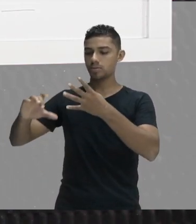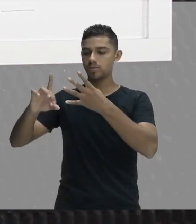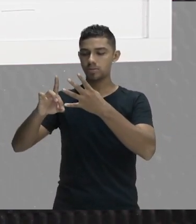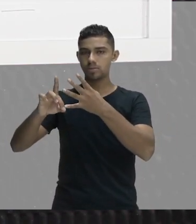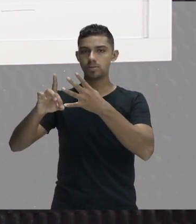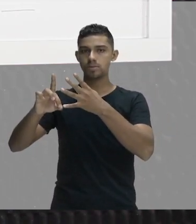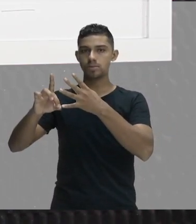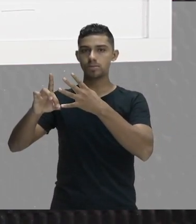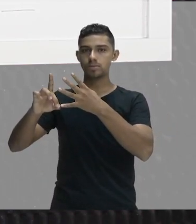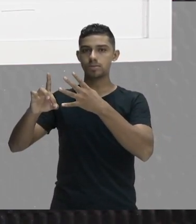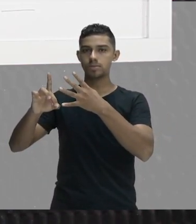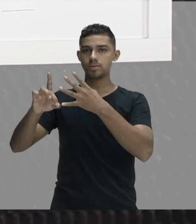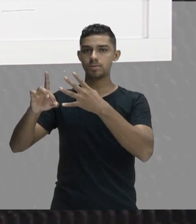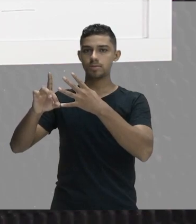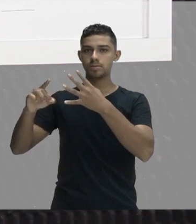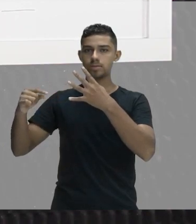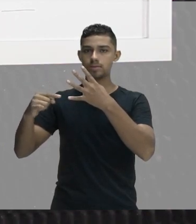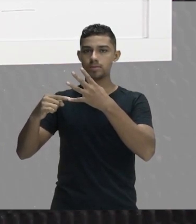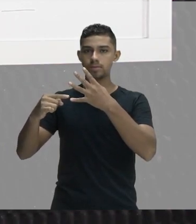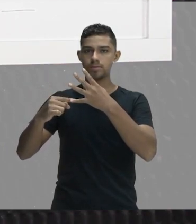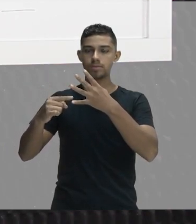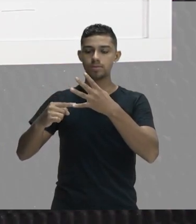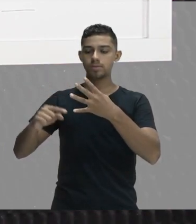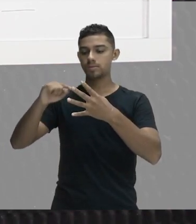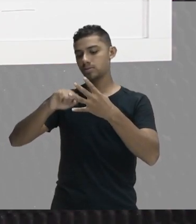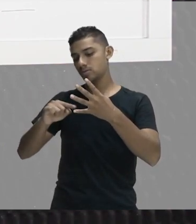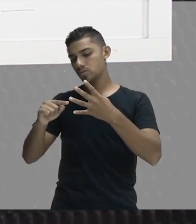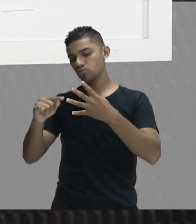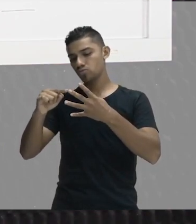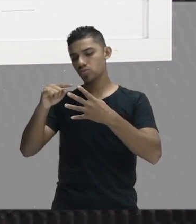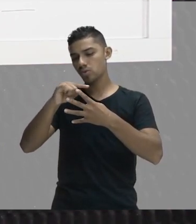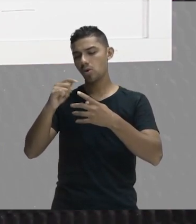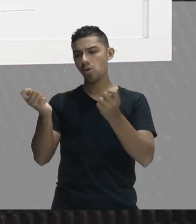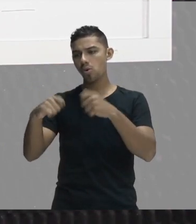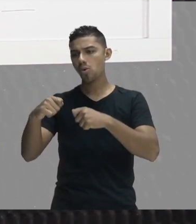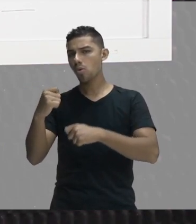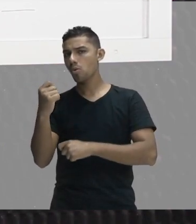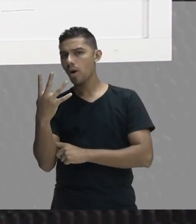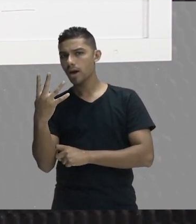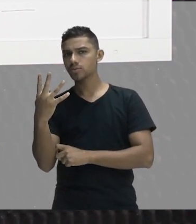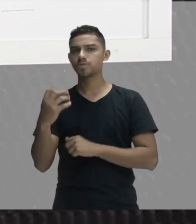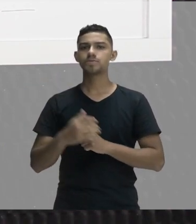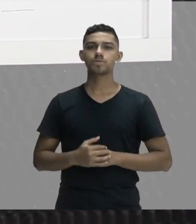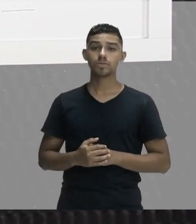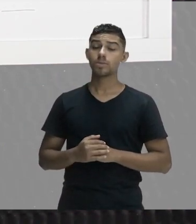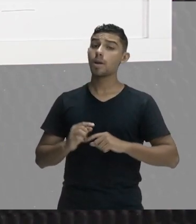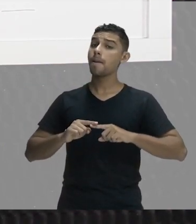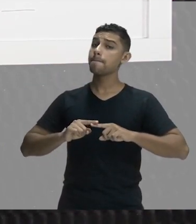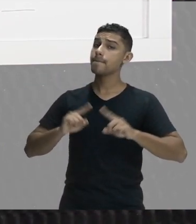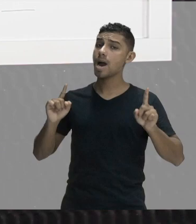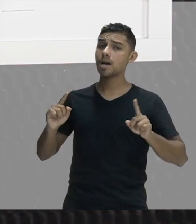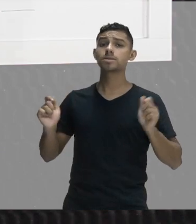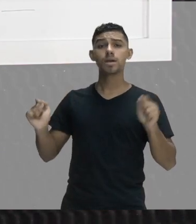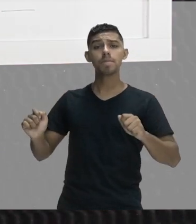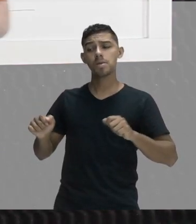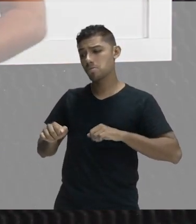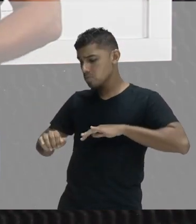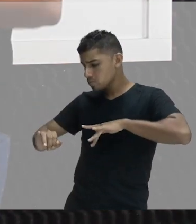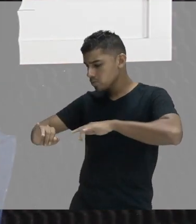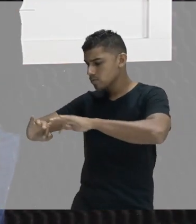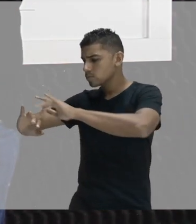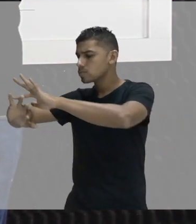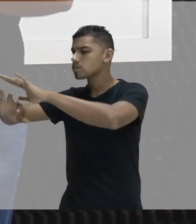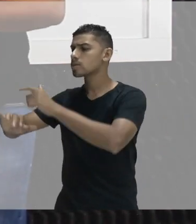D. Então, indo pela escada 1, ele tem 4 possibilidades. Só que ele pode também ir